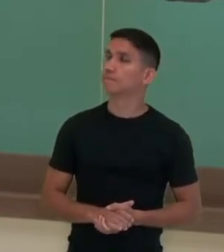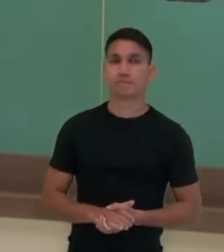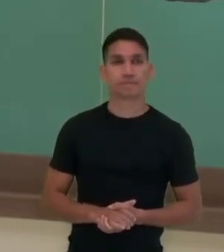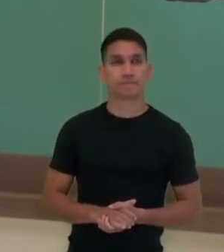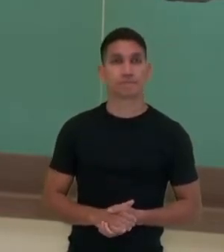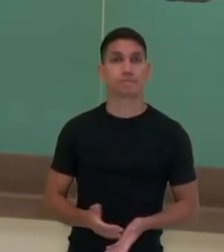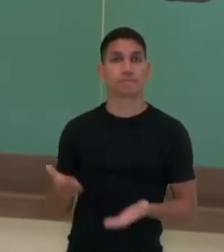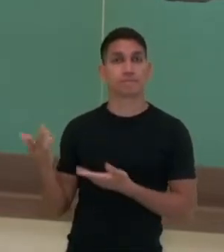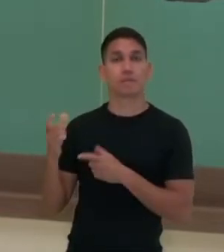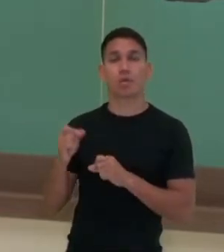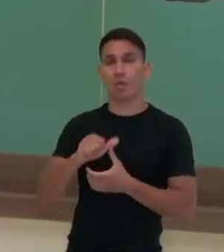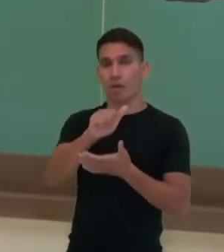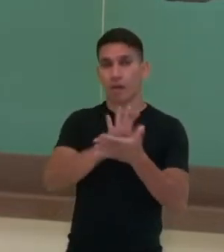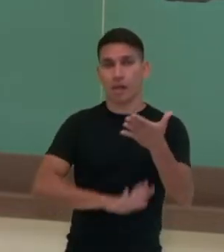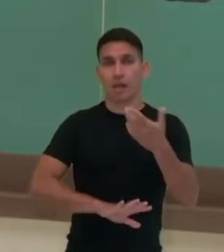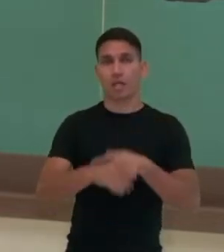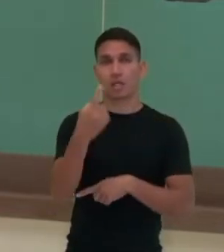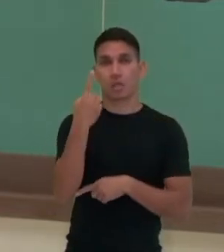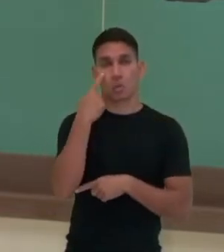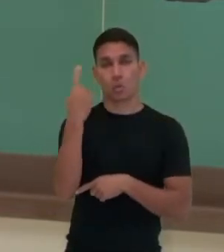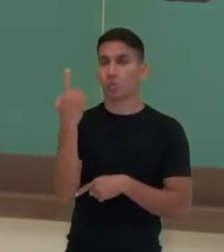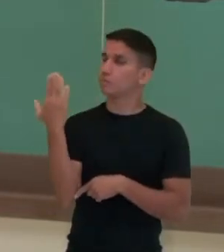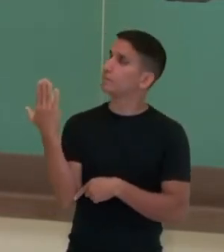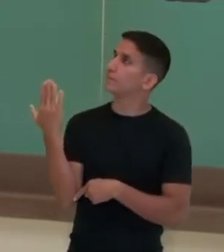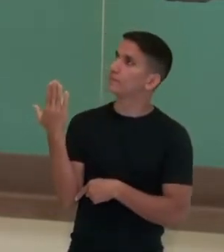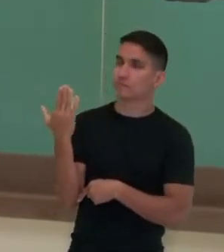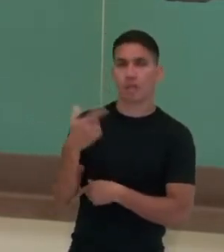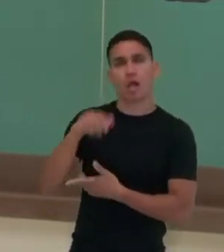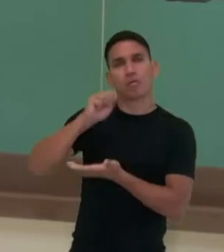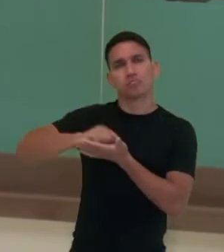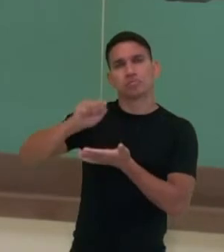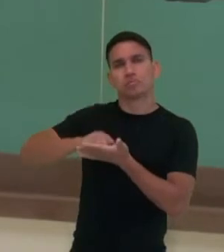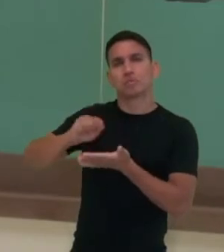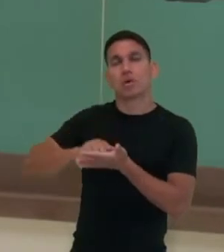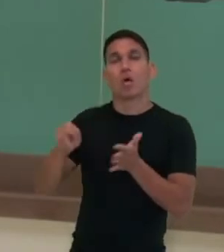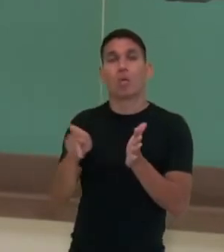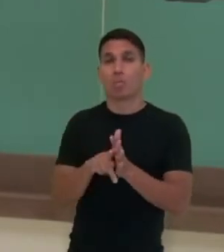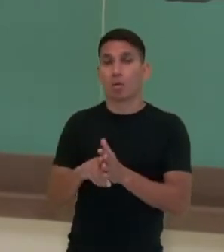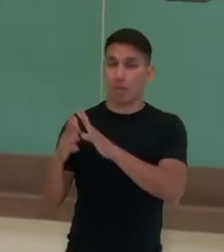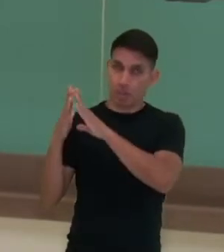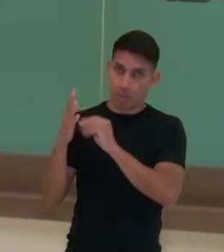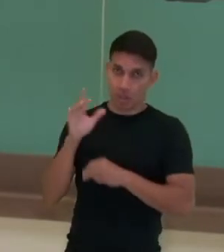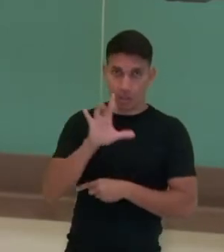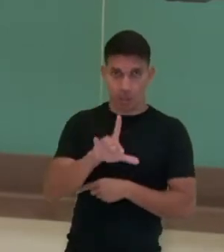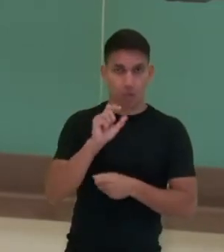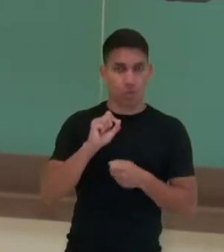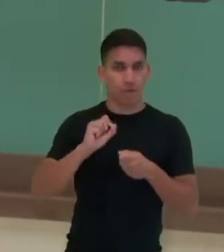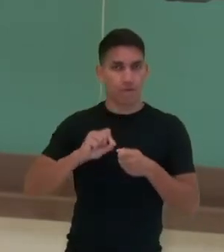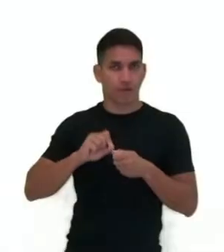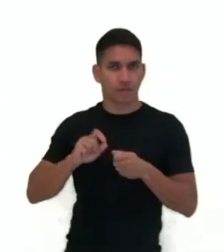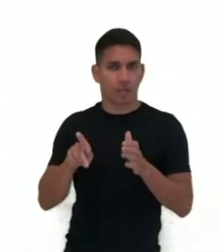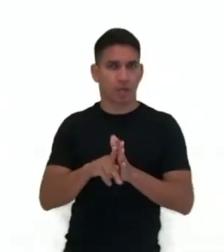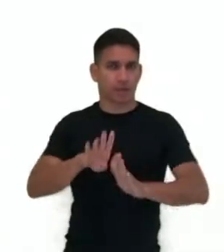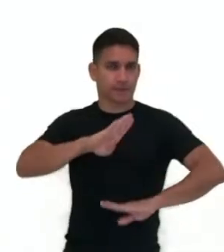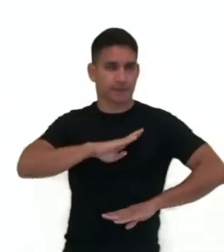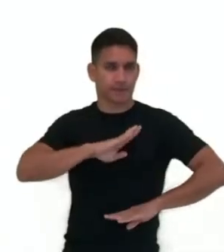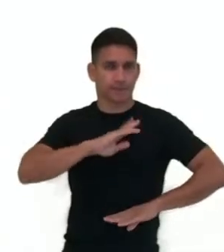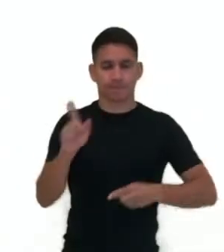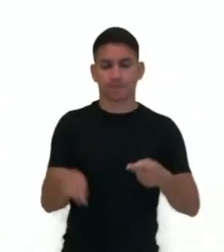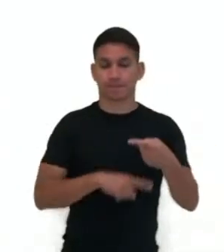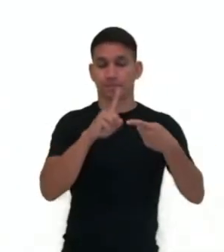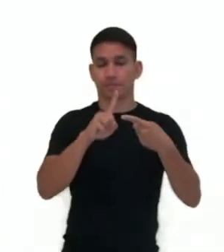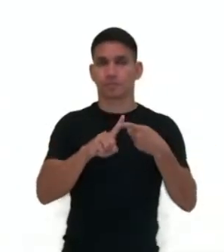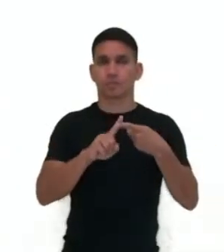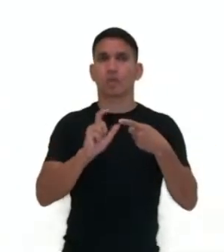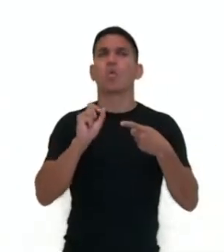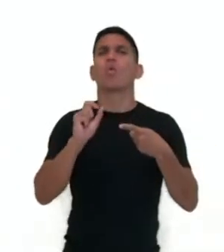Então, olha lá, atividade número 1. Então, anote o seguinte lá para você fazer a escrita do seu causo. Primeiro,